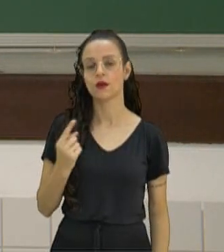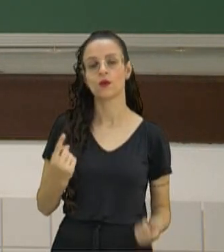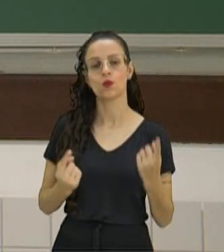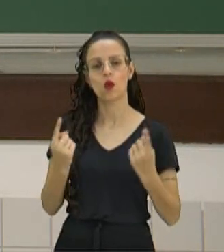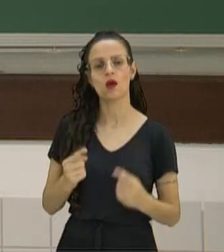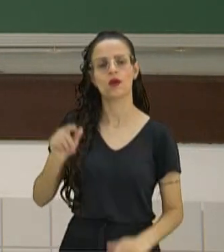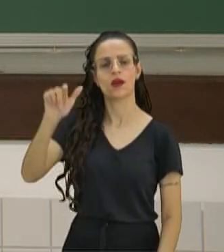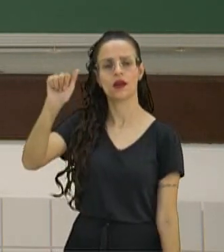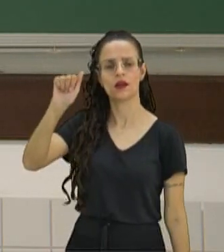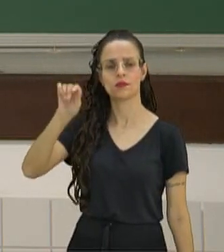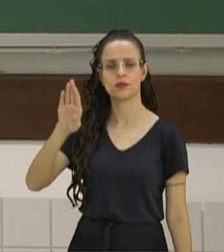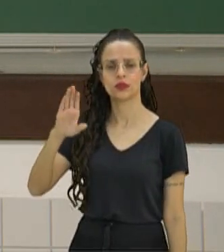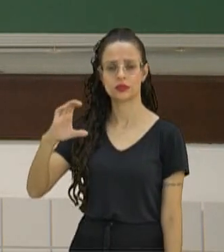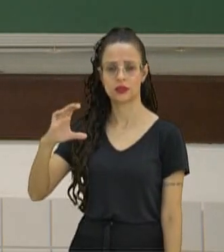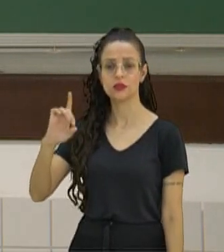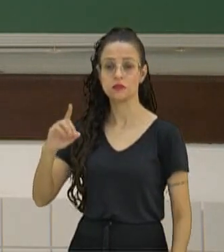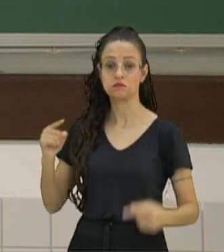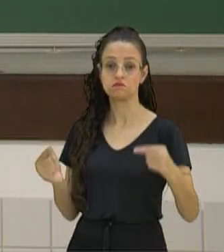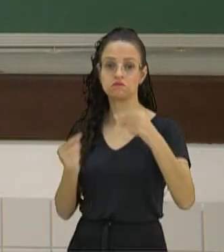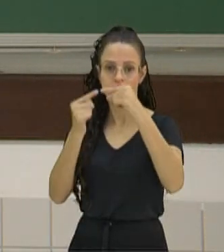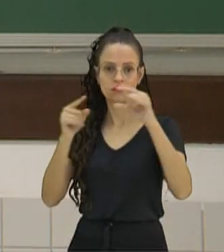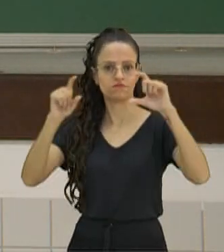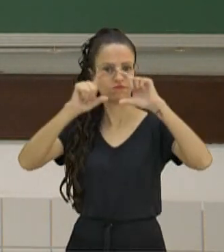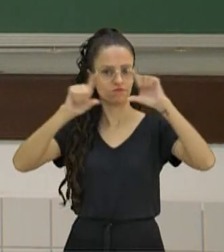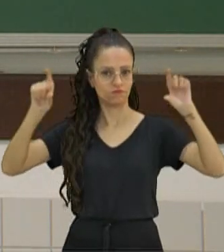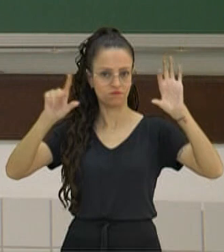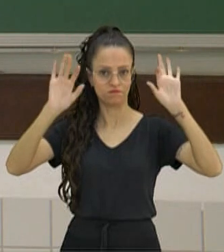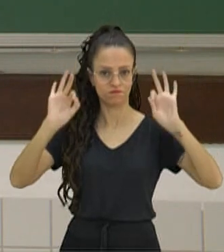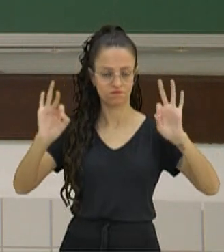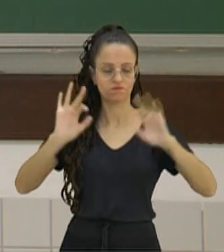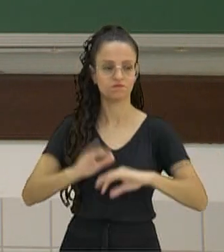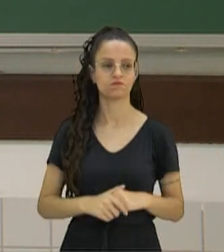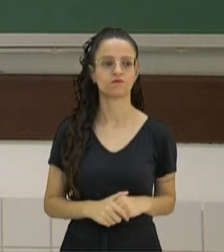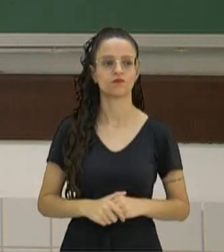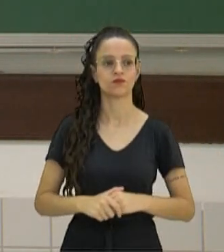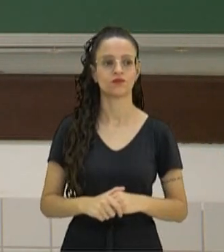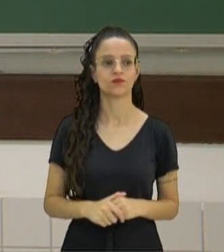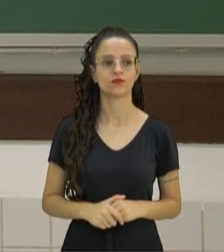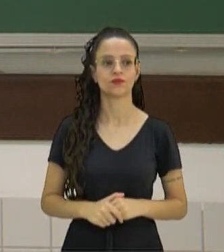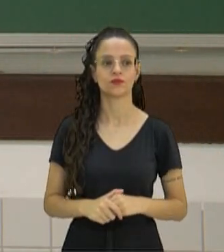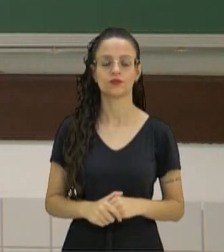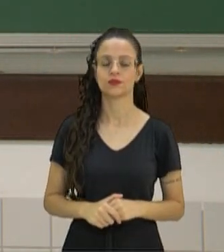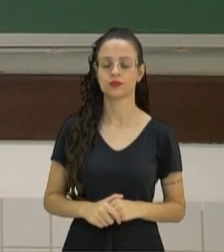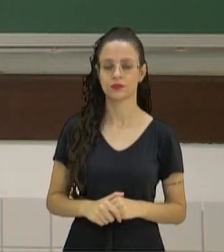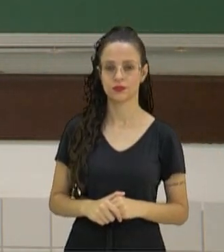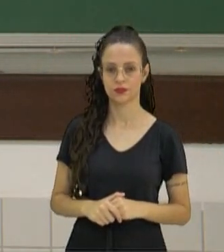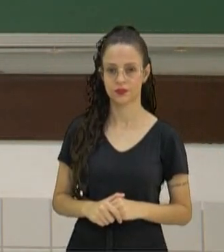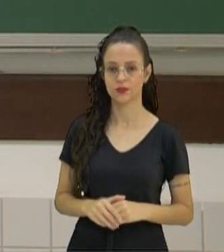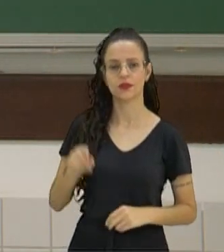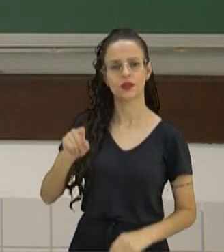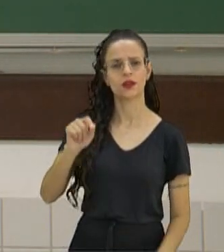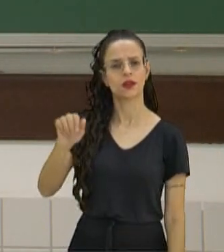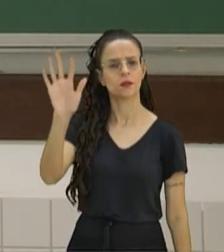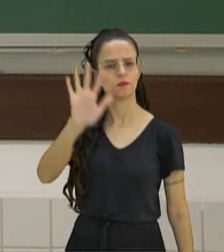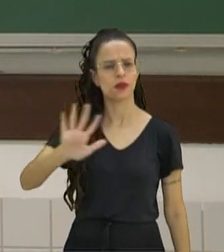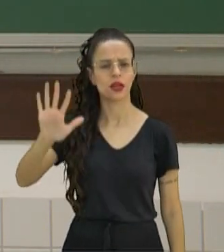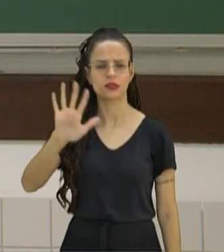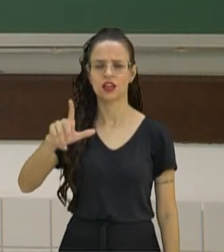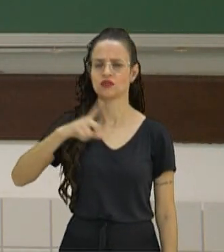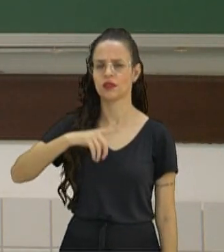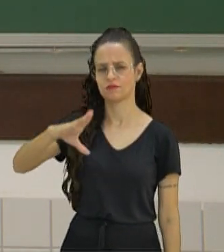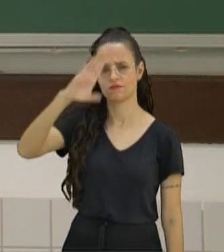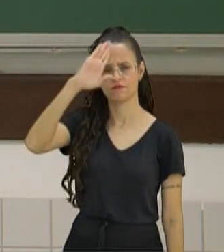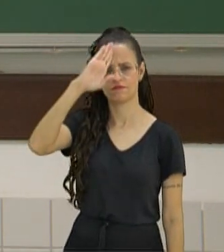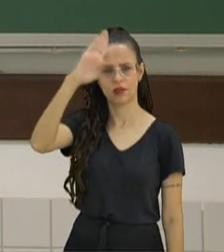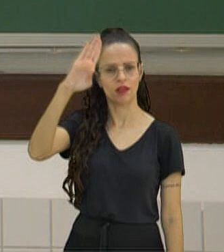das opções ali tem a ver com o que está sendo afirmado. Então, a paisagem em que predominam os aspectos